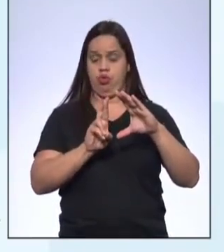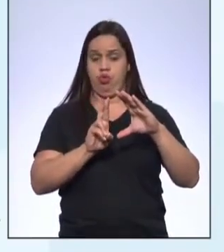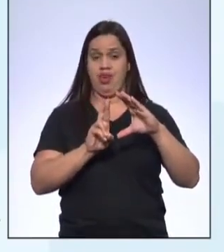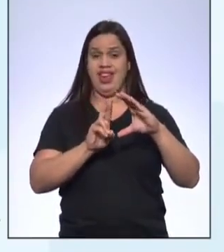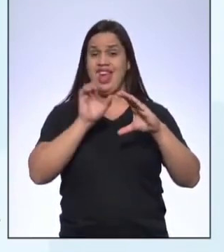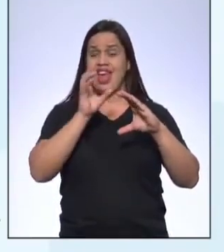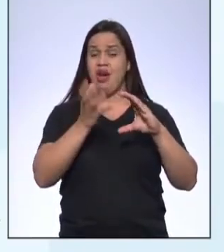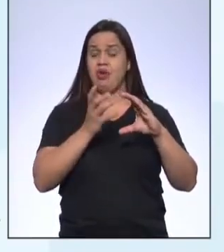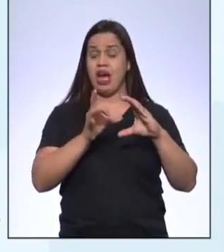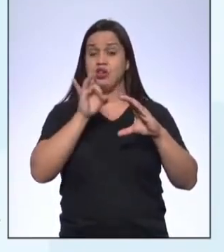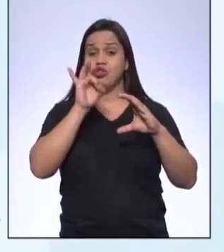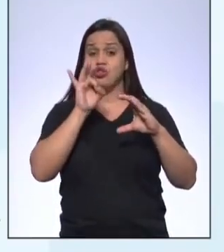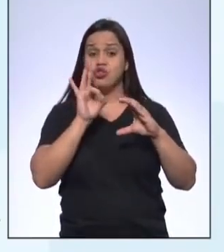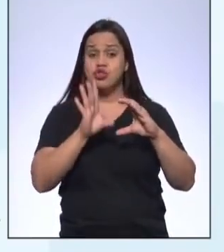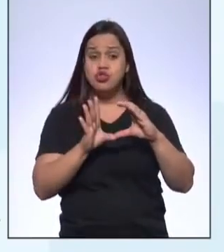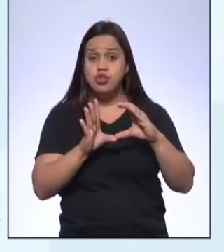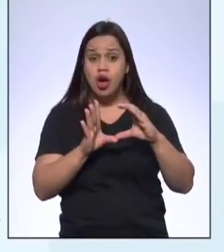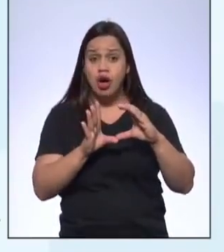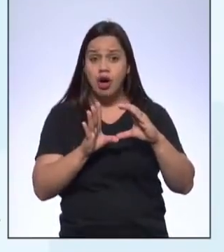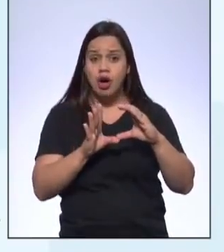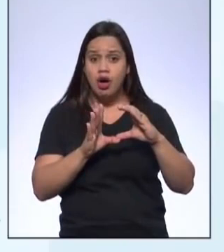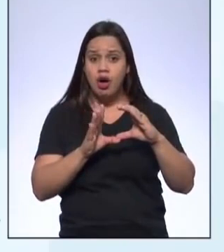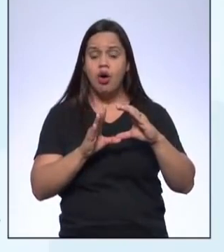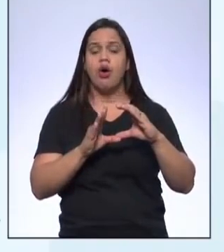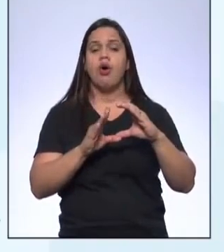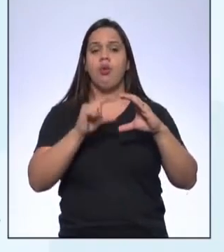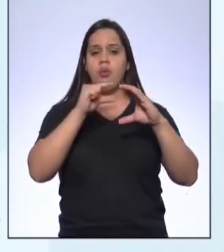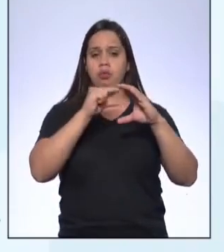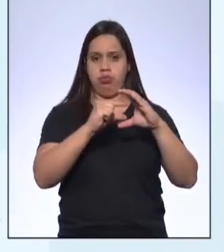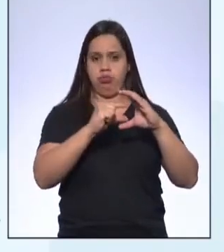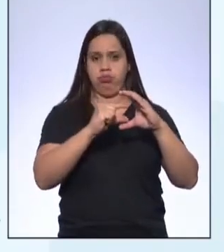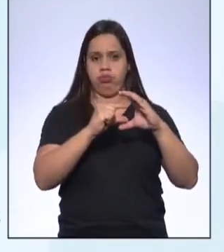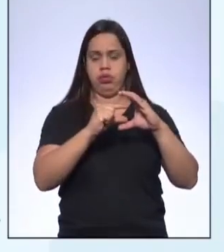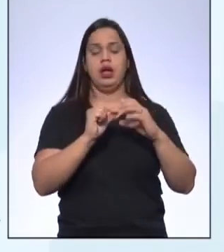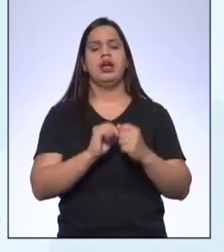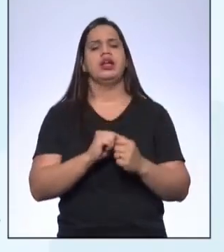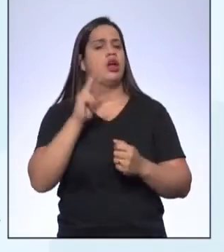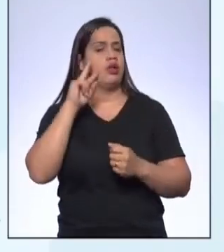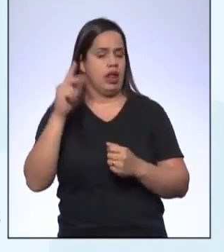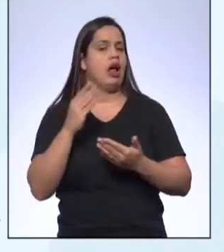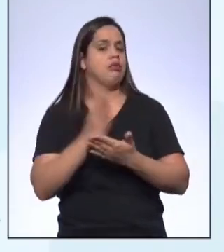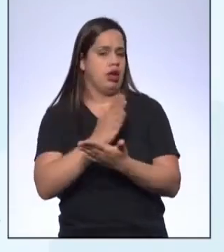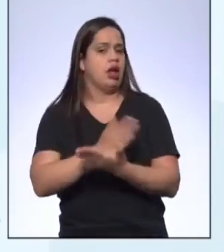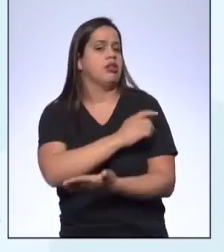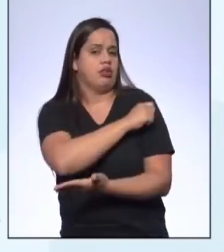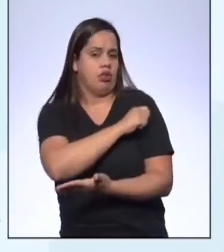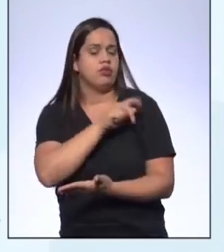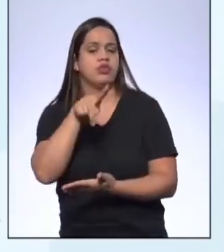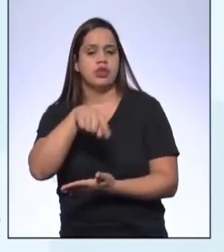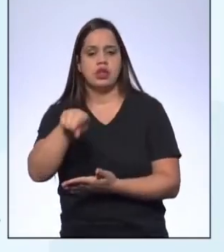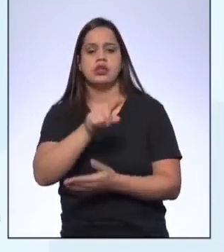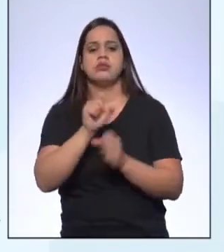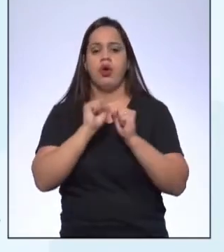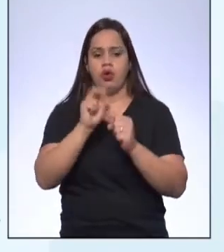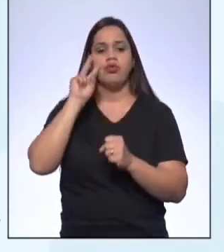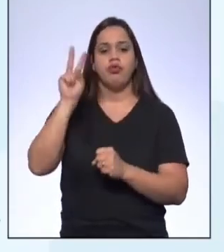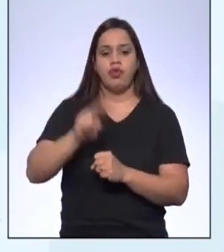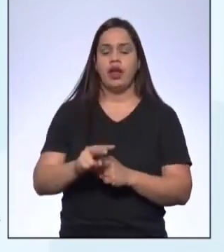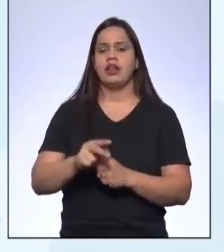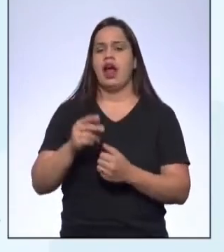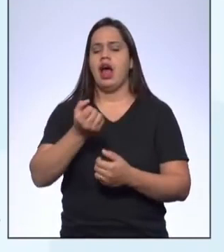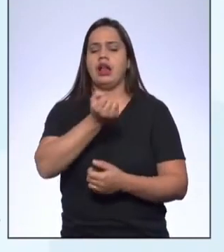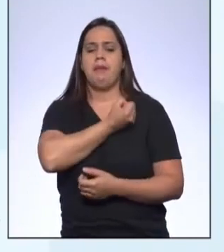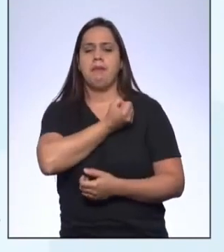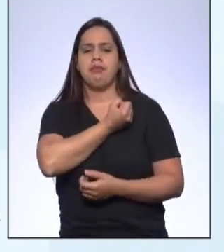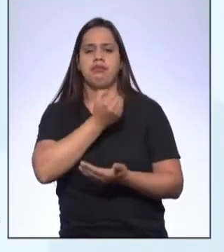uma parte desse círculo. Isso daí está no caderno do aluno de vocês, vocês podem observar, está lá na